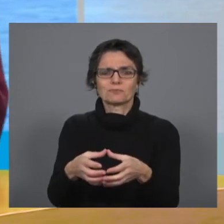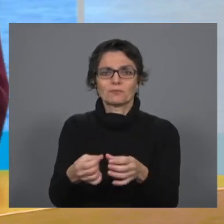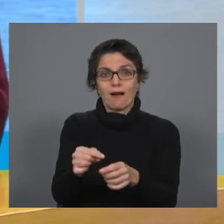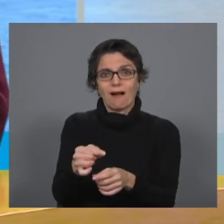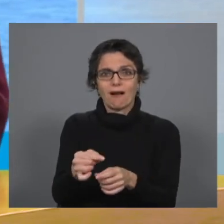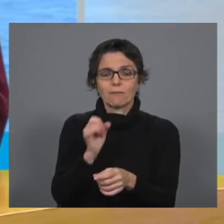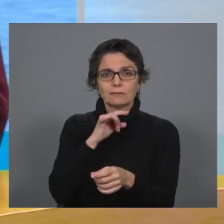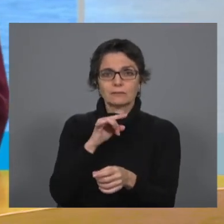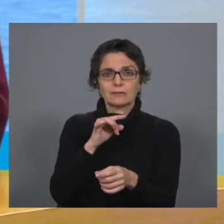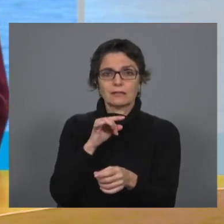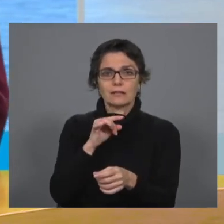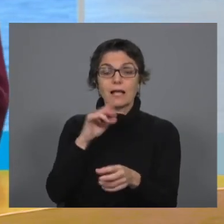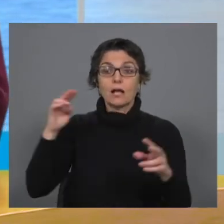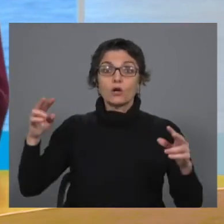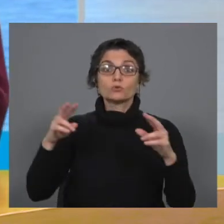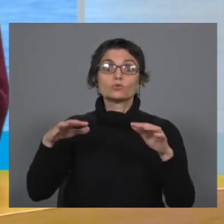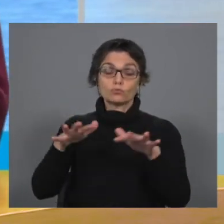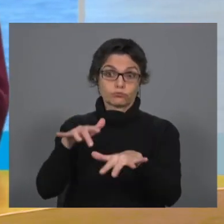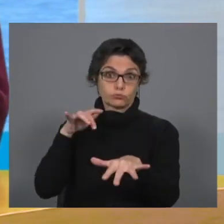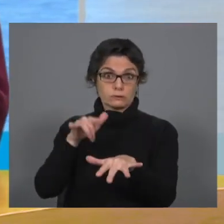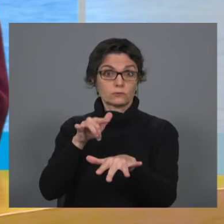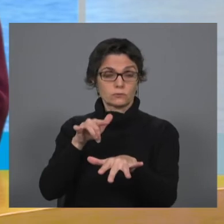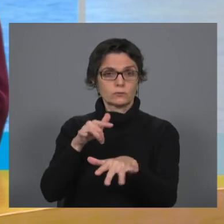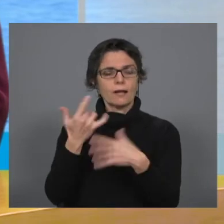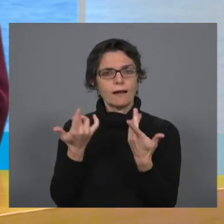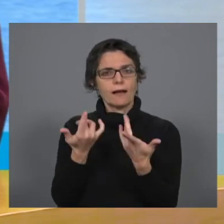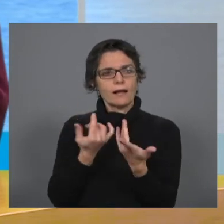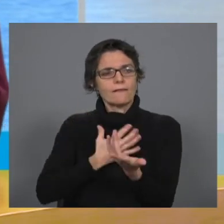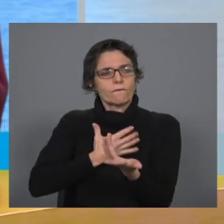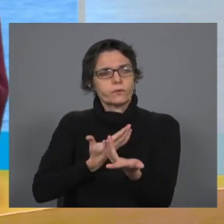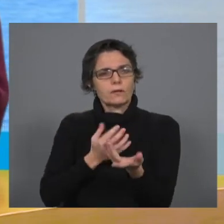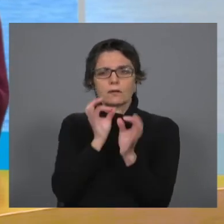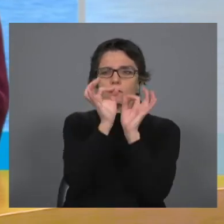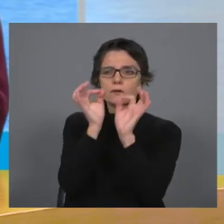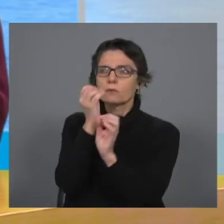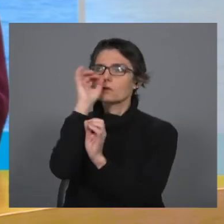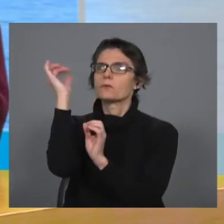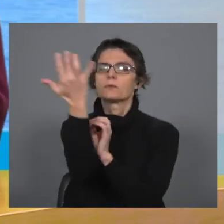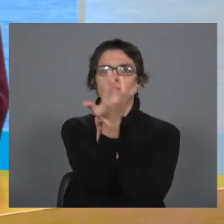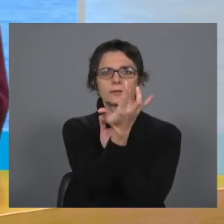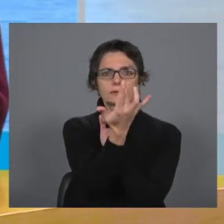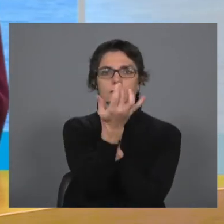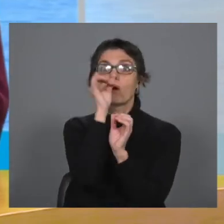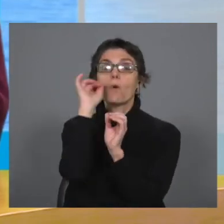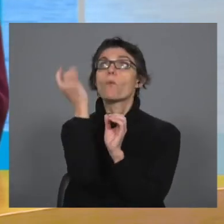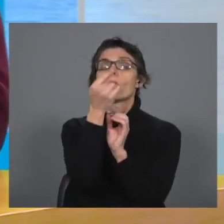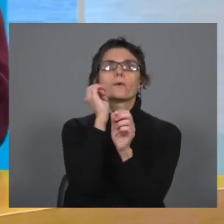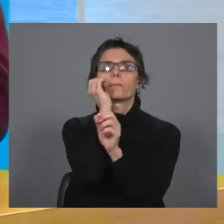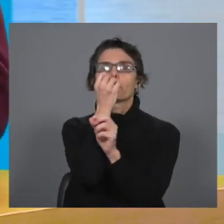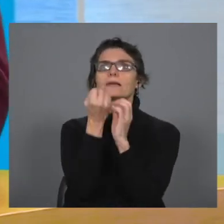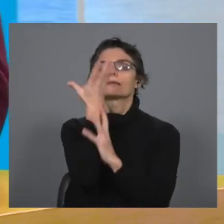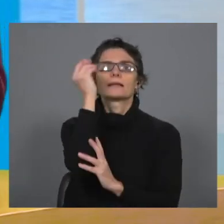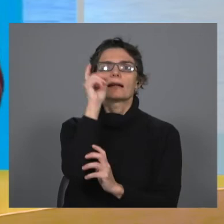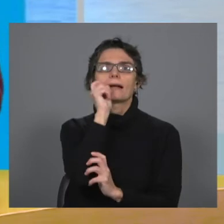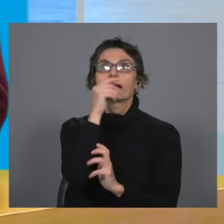nas Assembleias Ecuménicas Europeias, é precisamente a questão do cuidado da criação e da importância desta dimensão ecológica, até